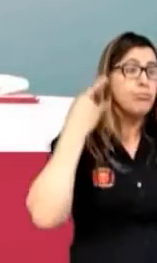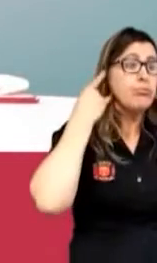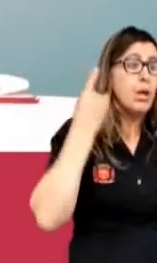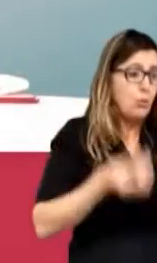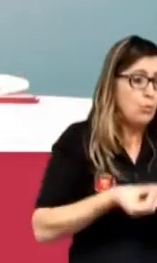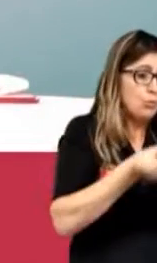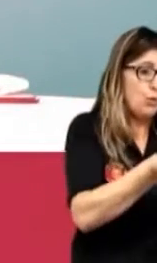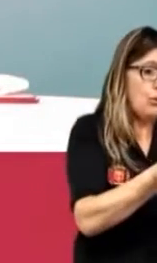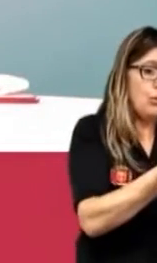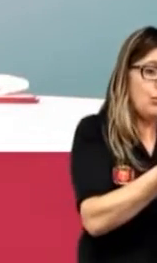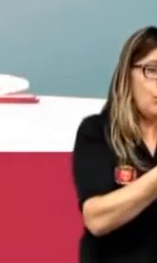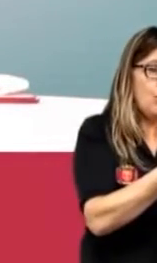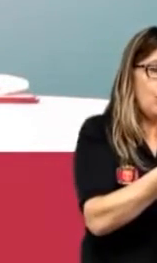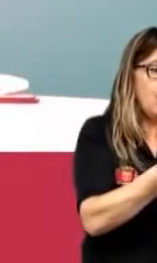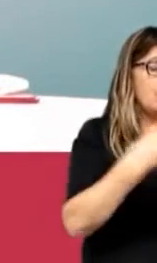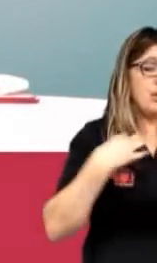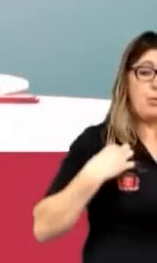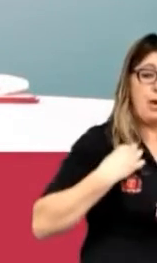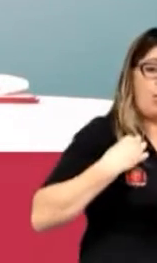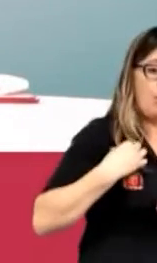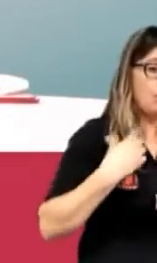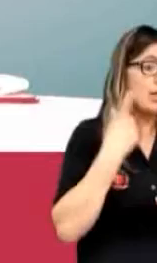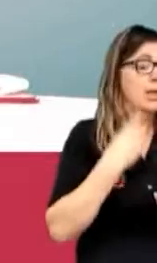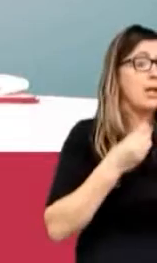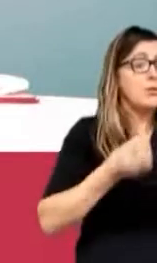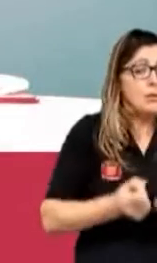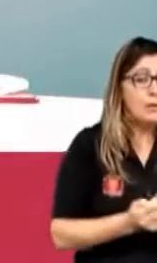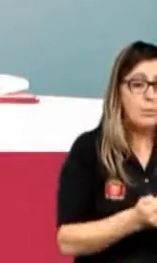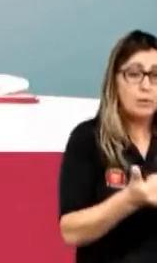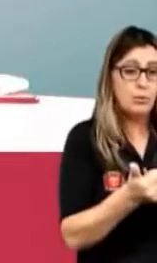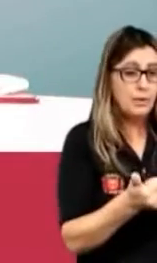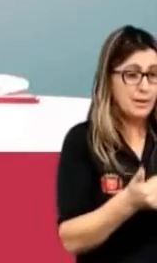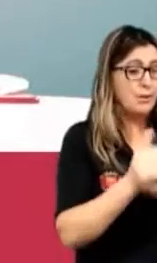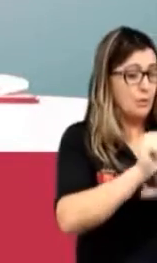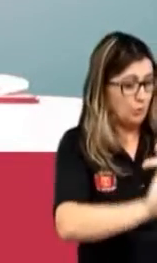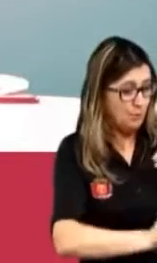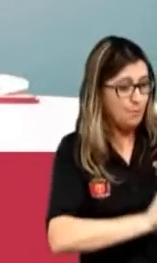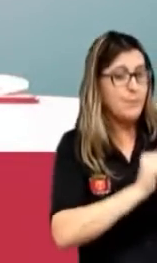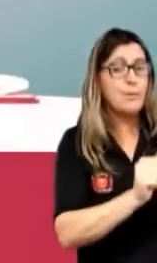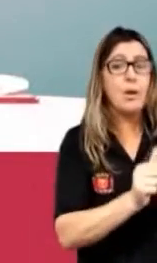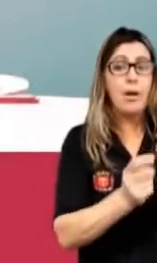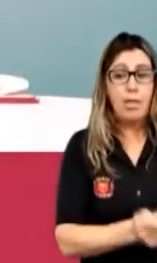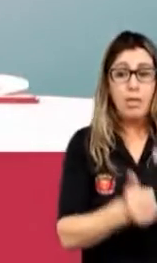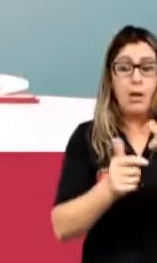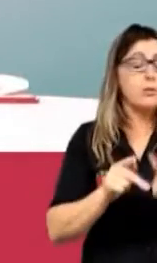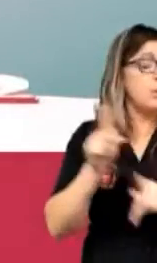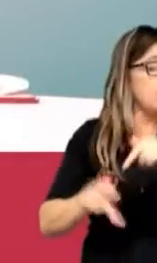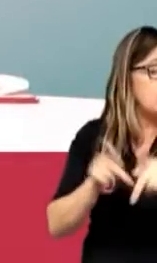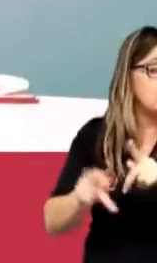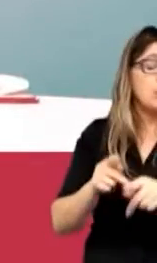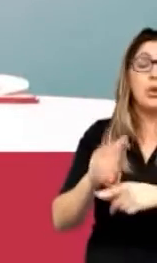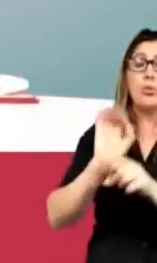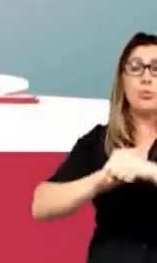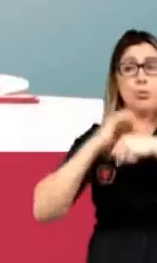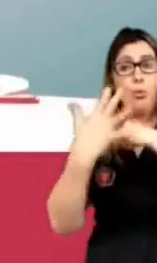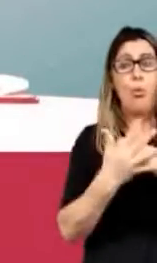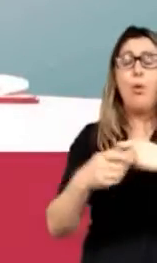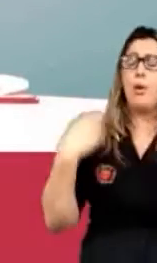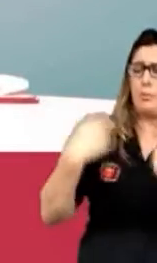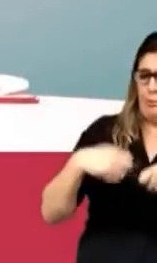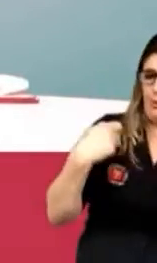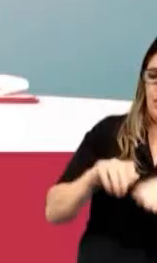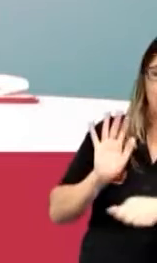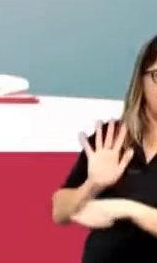fiz, eu troquei essa máscara aqui por alimentos, porque esses alimentos estão sendo doados para aquelas populações que agora necessitam